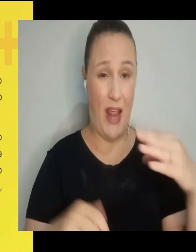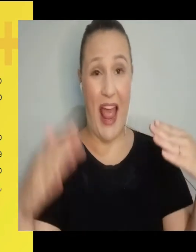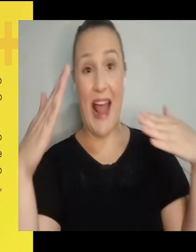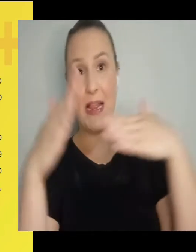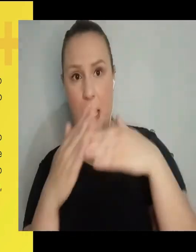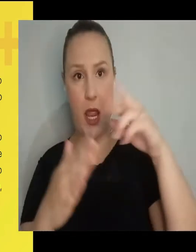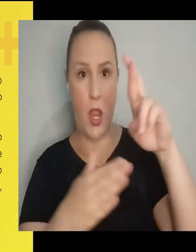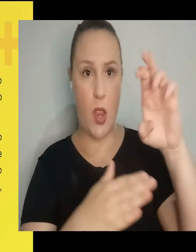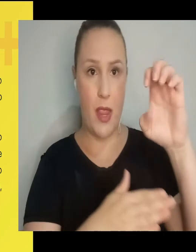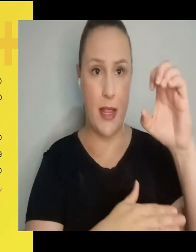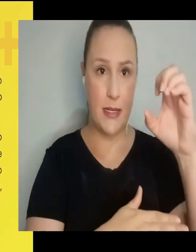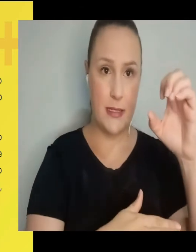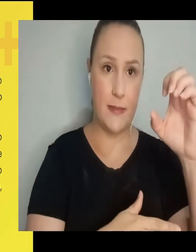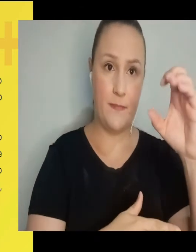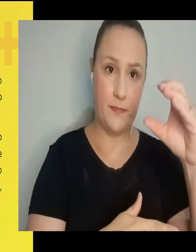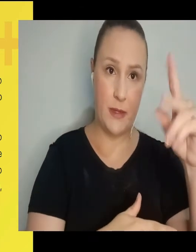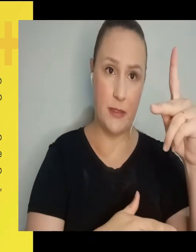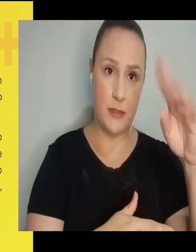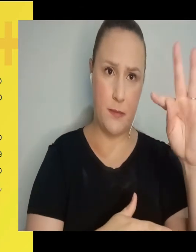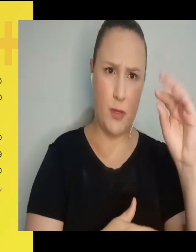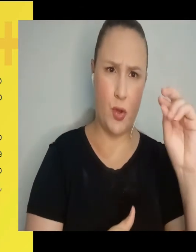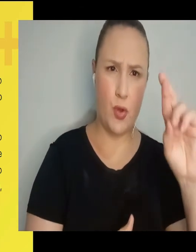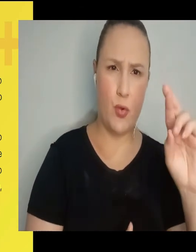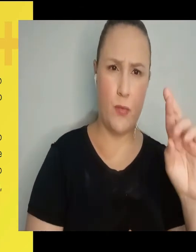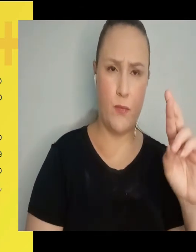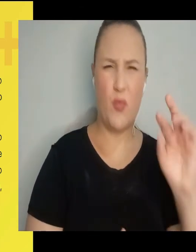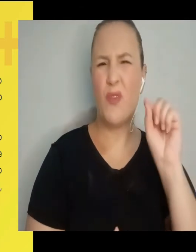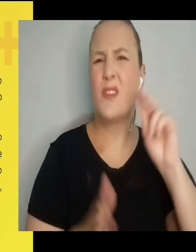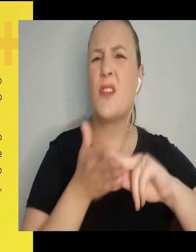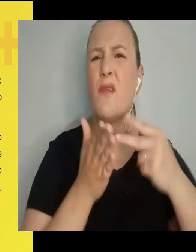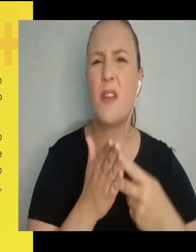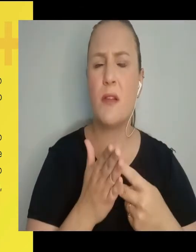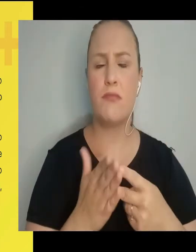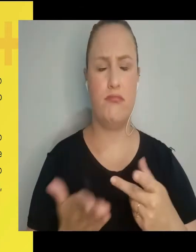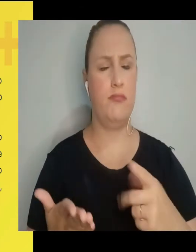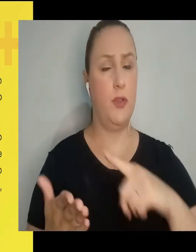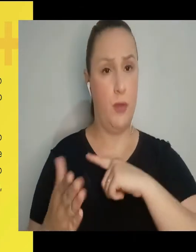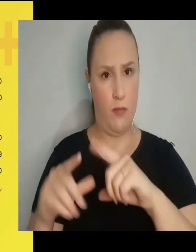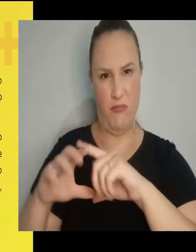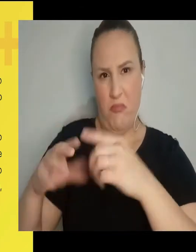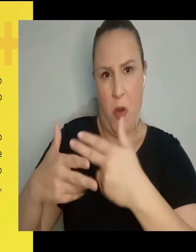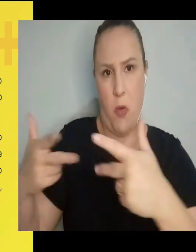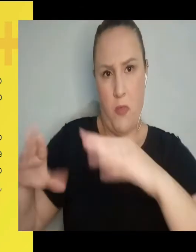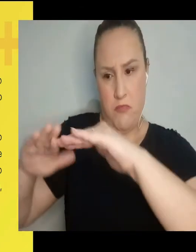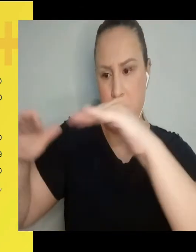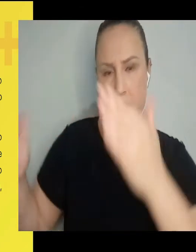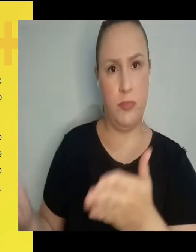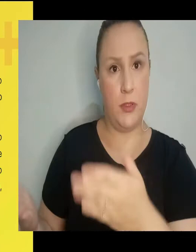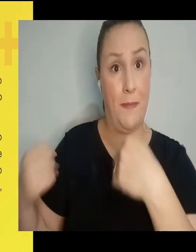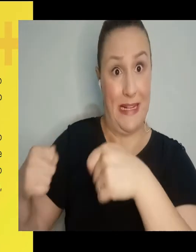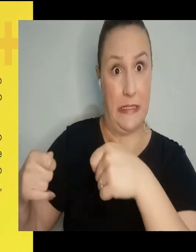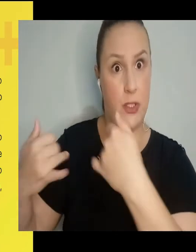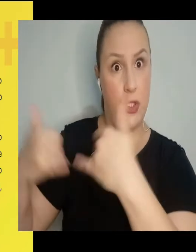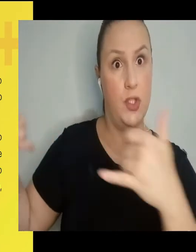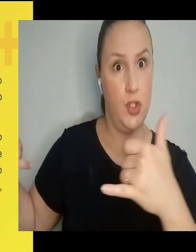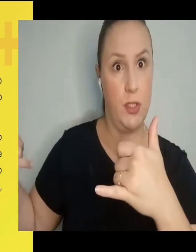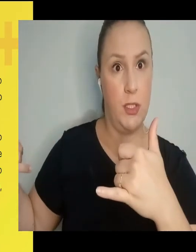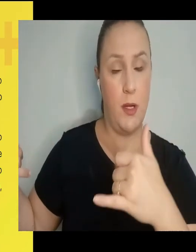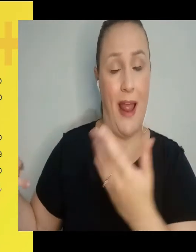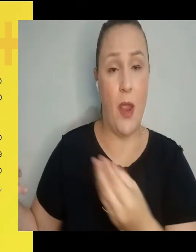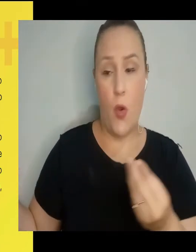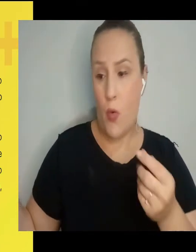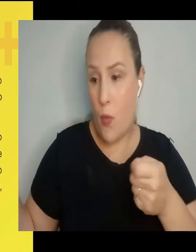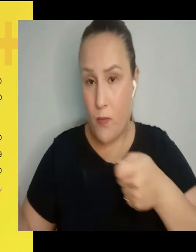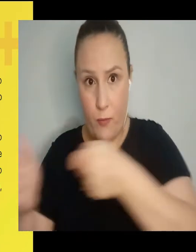do gerador até o receptor. O que isso significa? Eu tenho um equipamento que precisa de energia